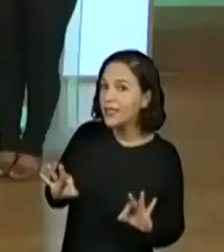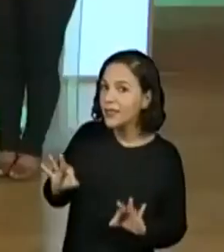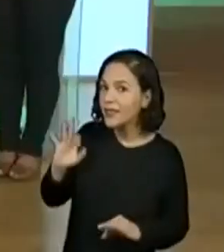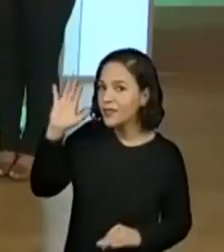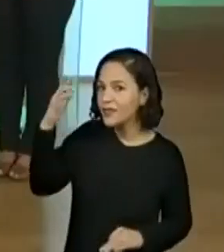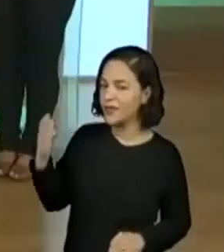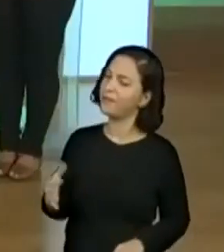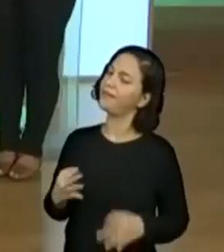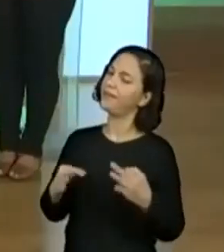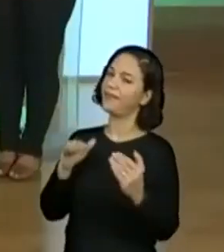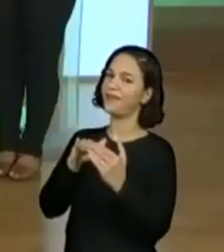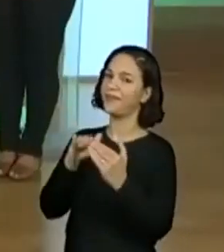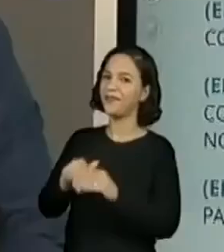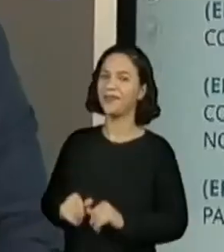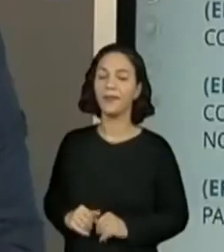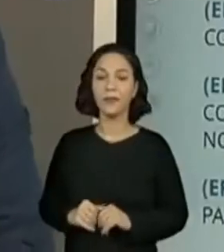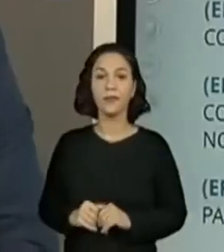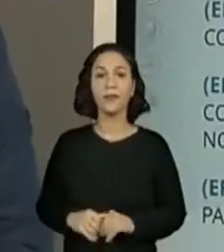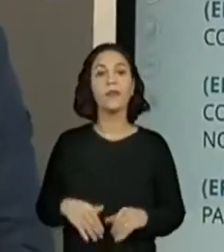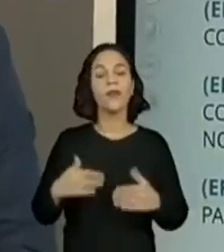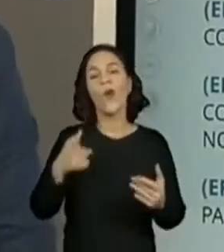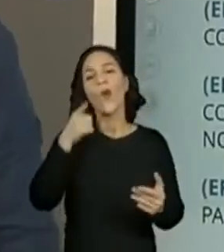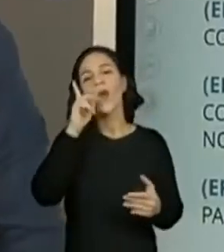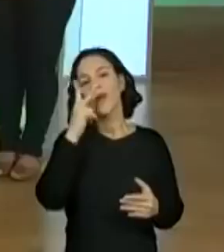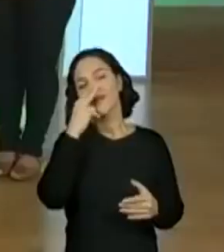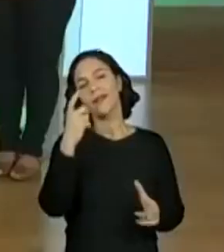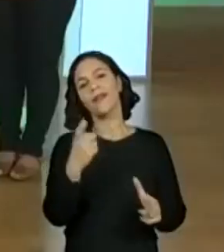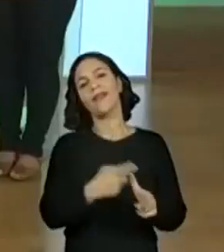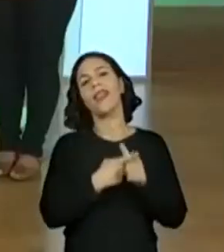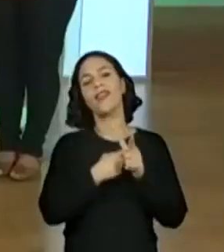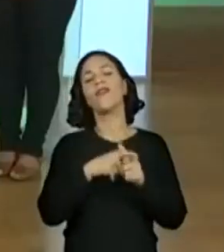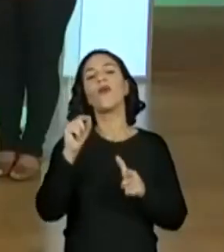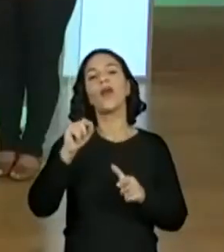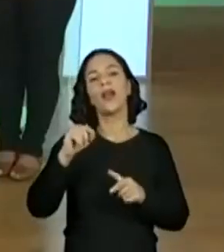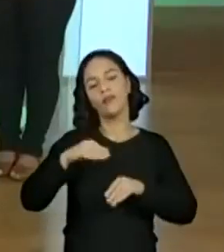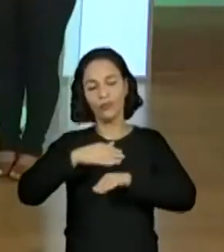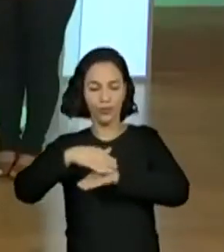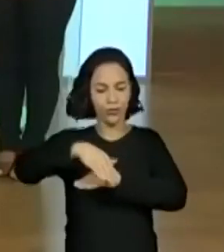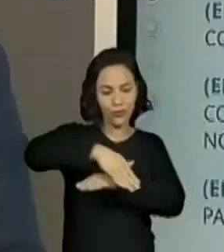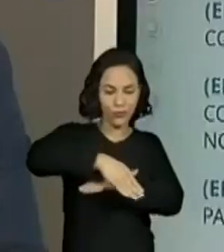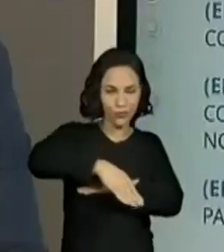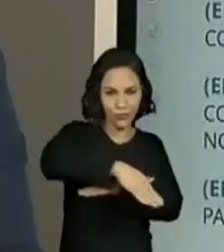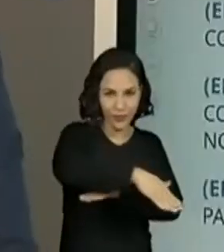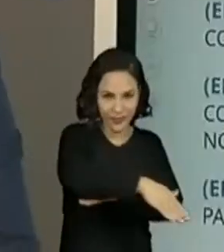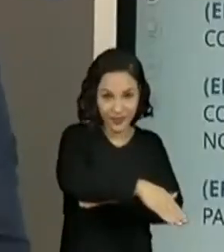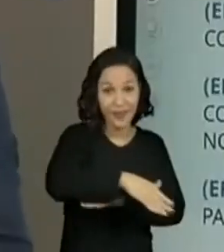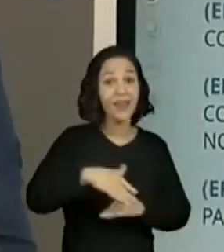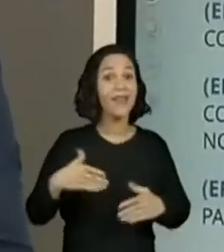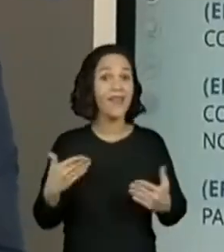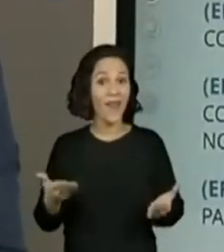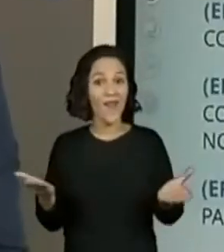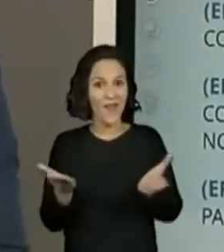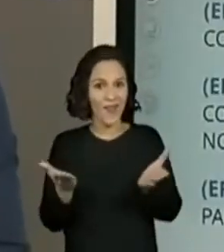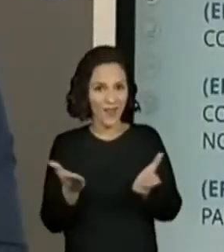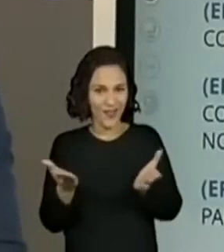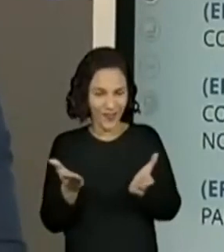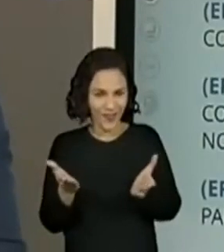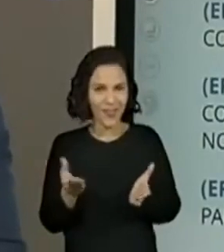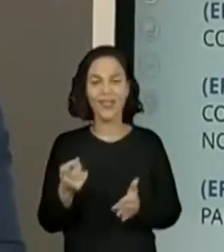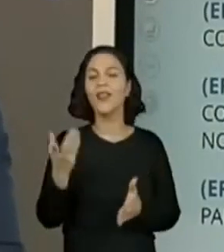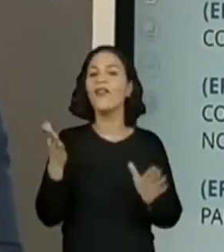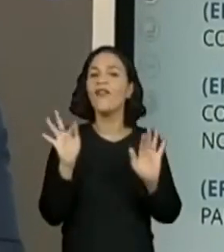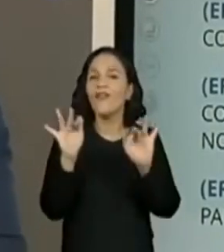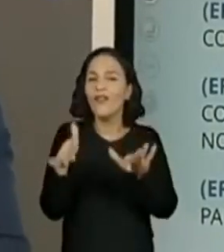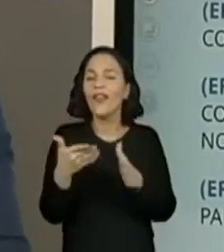Vivi? Vamos lá. A gente ficou devendo ontem para eles, né? Escorregador. Escorregador. Então, hoje, a gente vai finalizar a aula